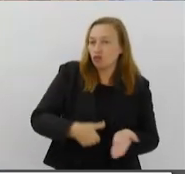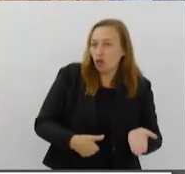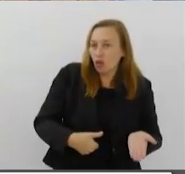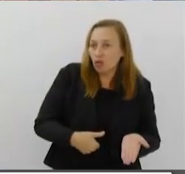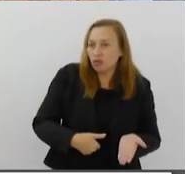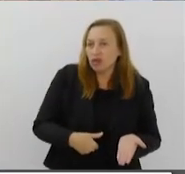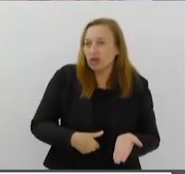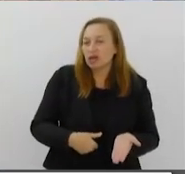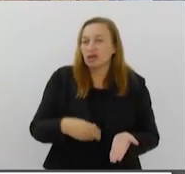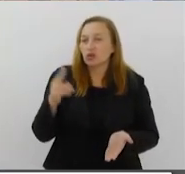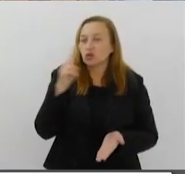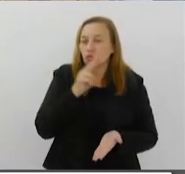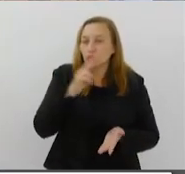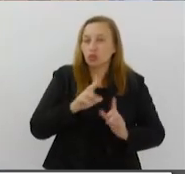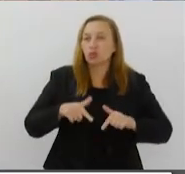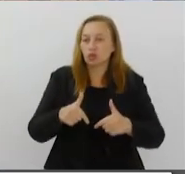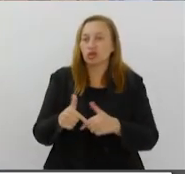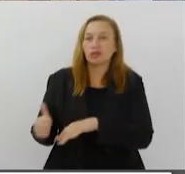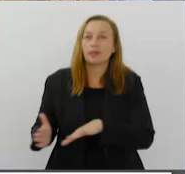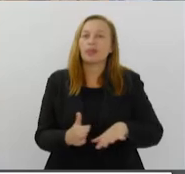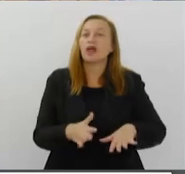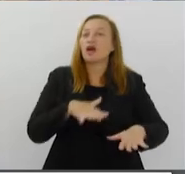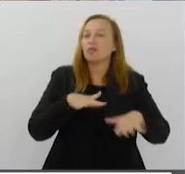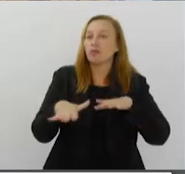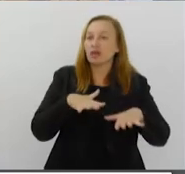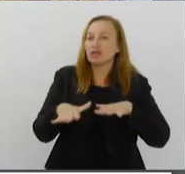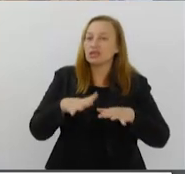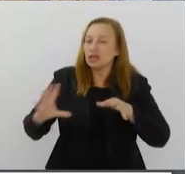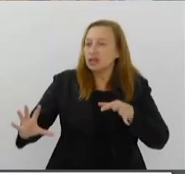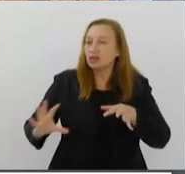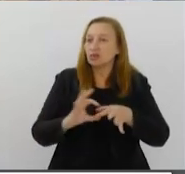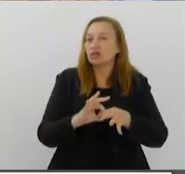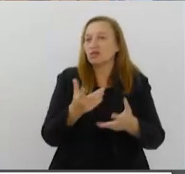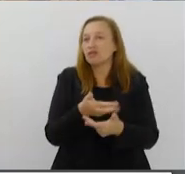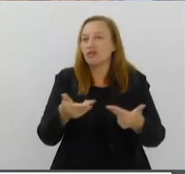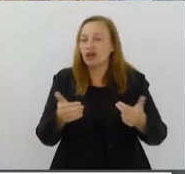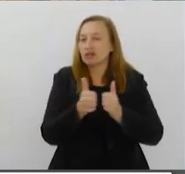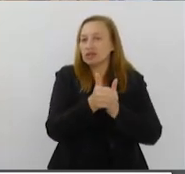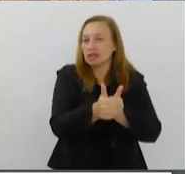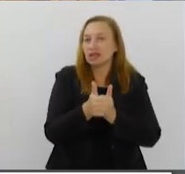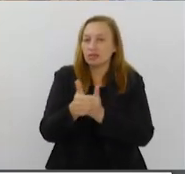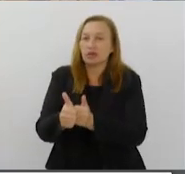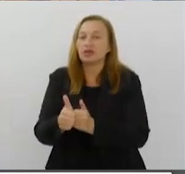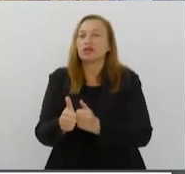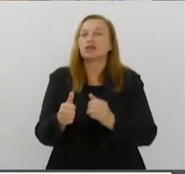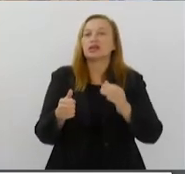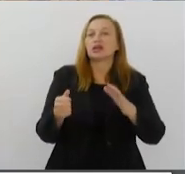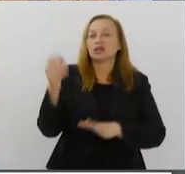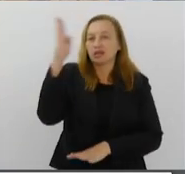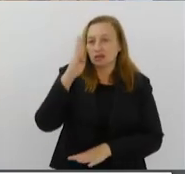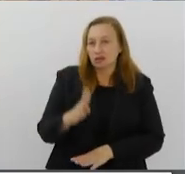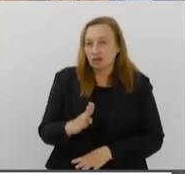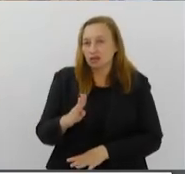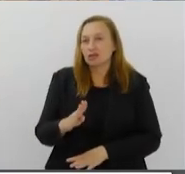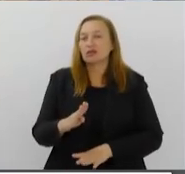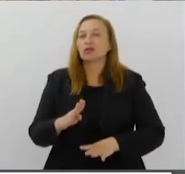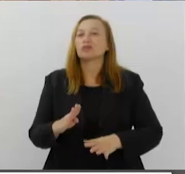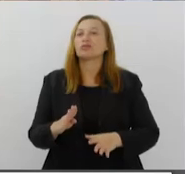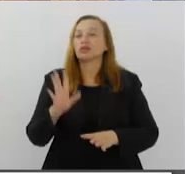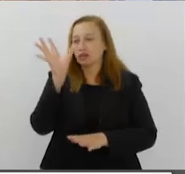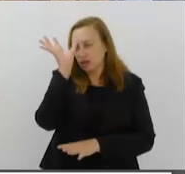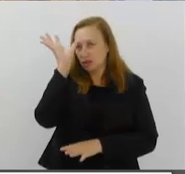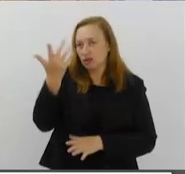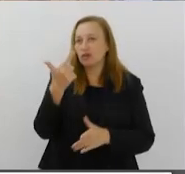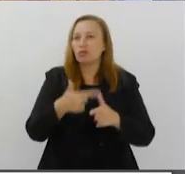o objetivo dessas campanhas era mobilizar e engajar diversos segmentos da sociedade brasileira em busca de soluções, né,